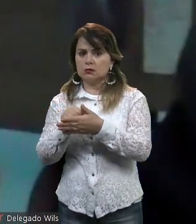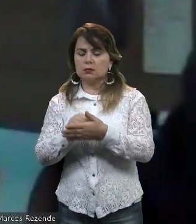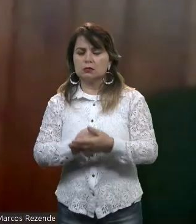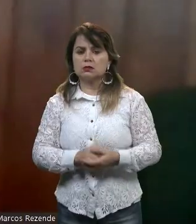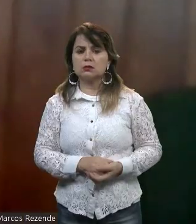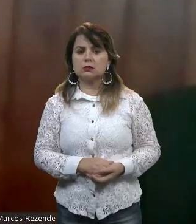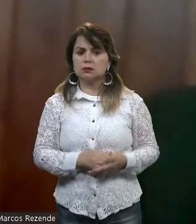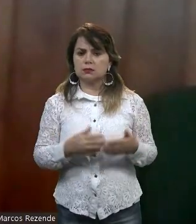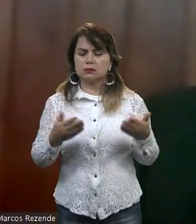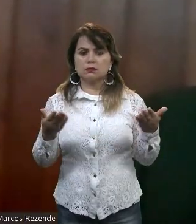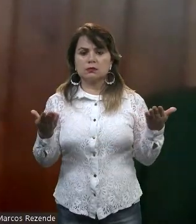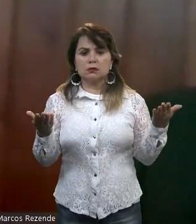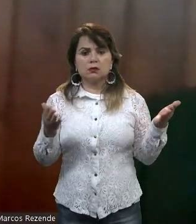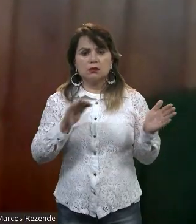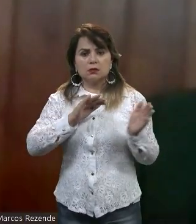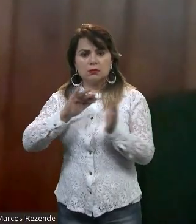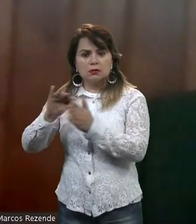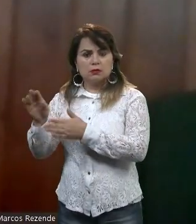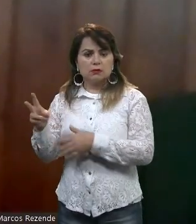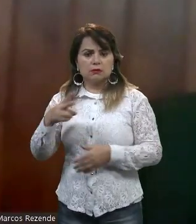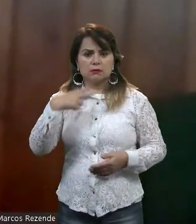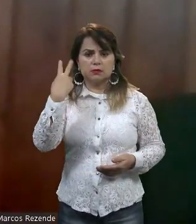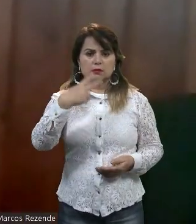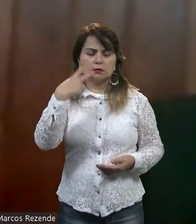Questão de ordem, vereadora professora Daniela.